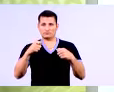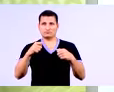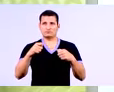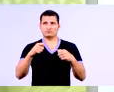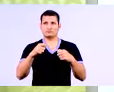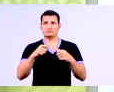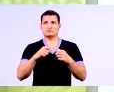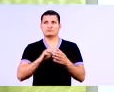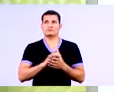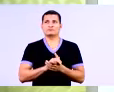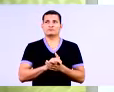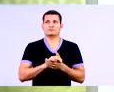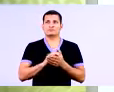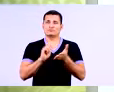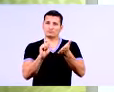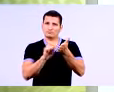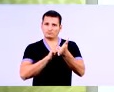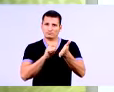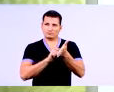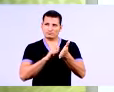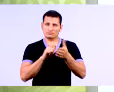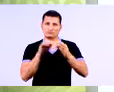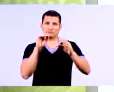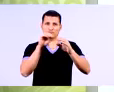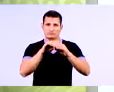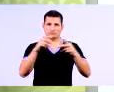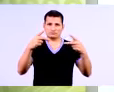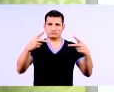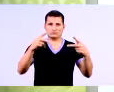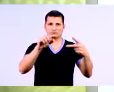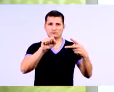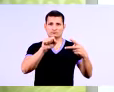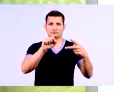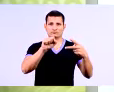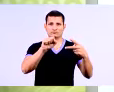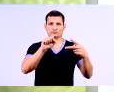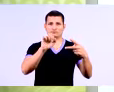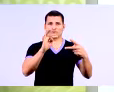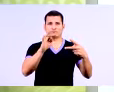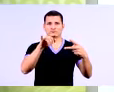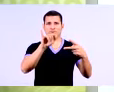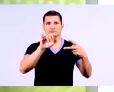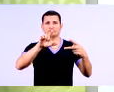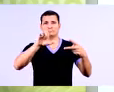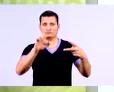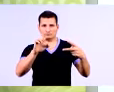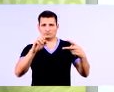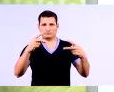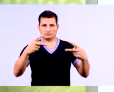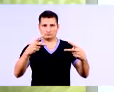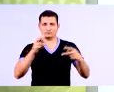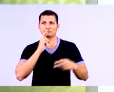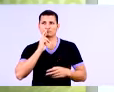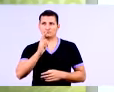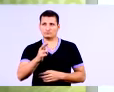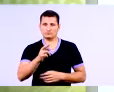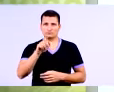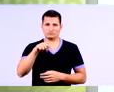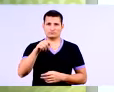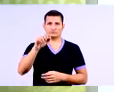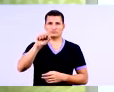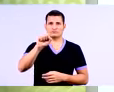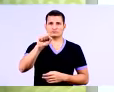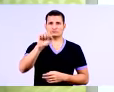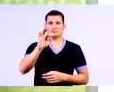escrita funcionalmente dentro da tag style. Então, considerem isso. A resposta a essa pergunta é style.